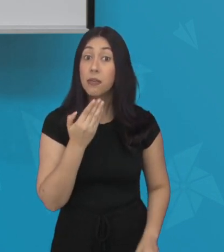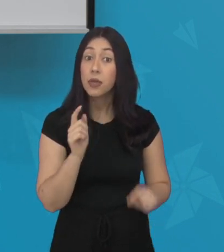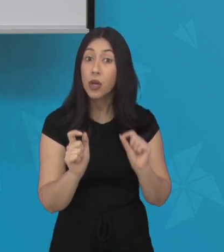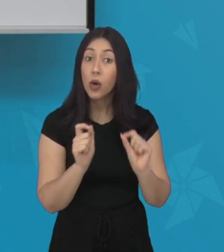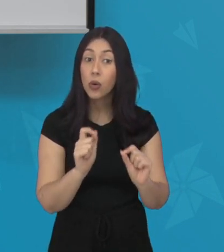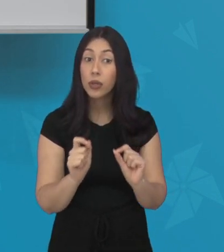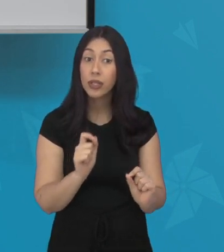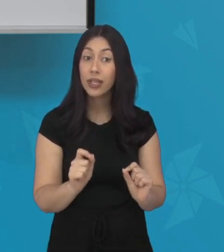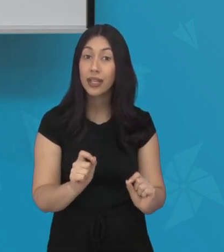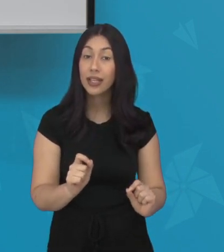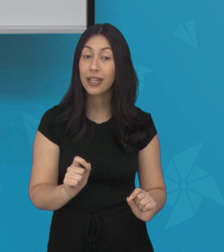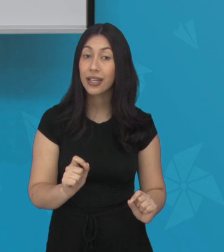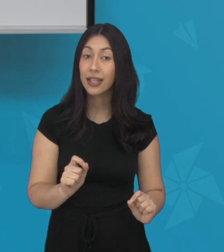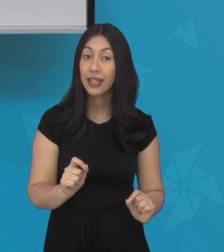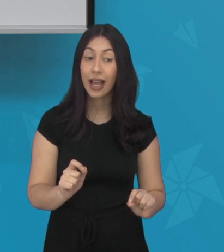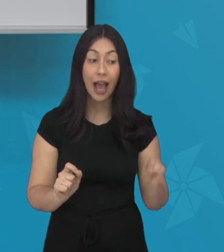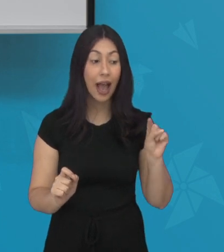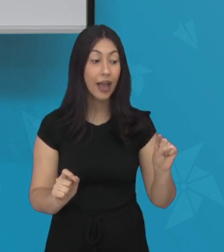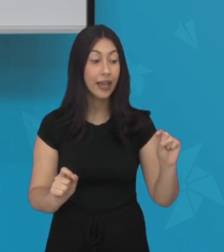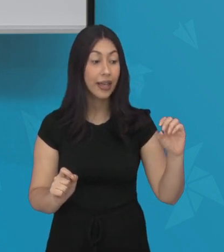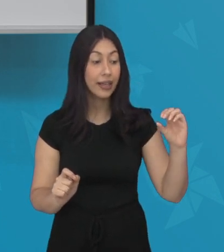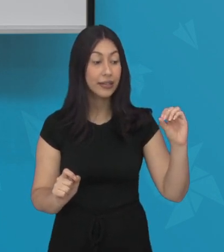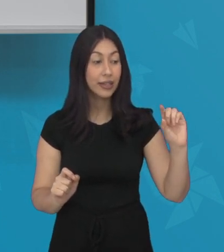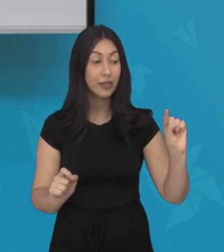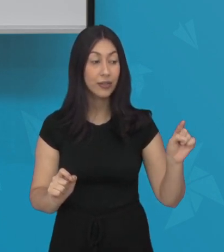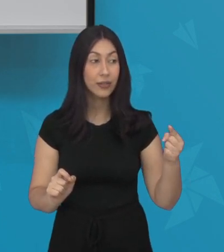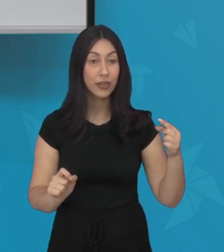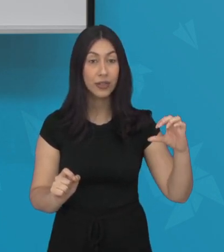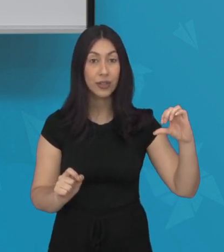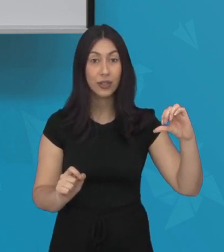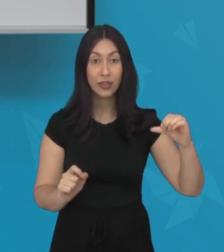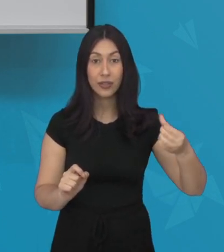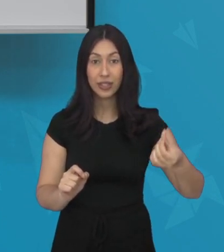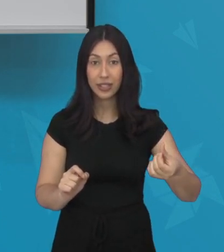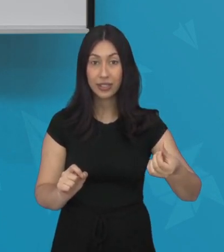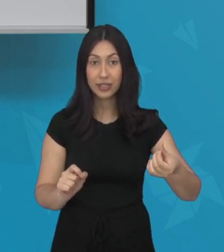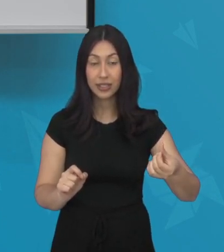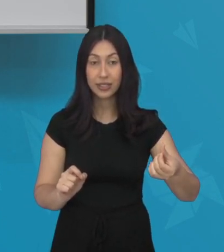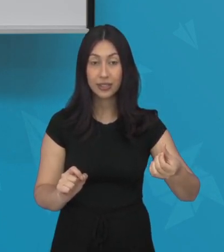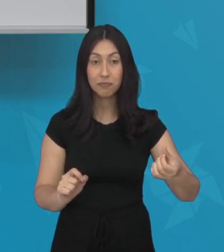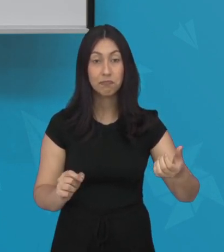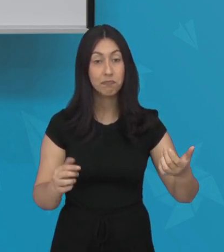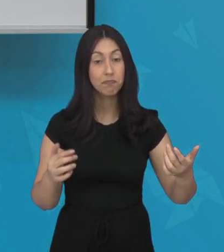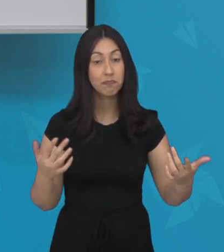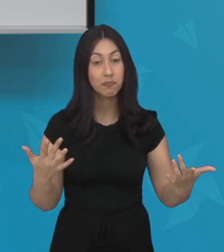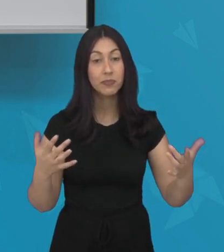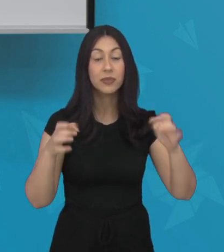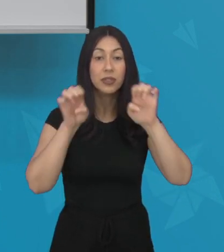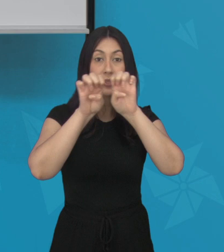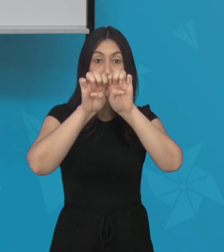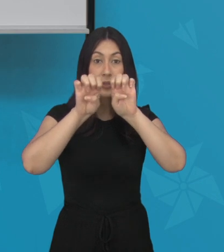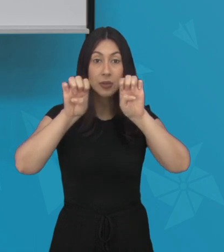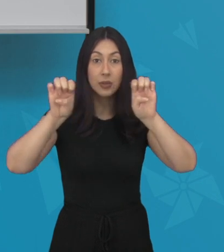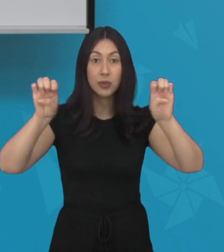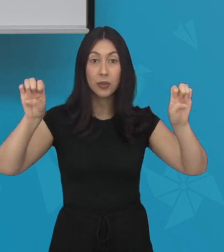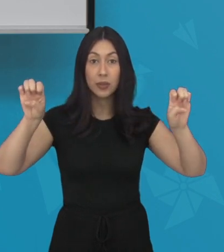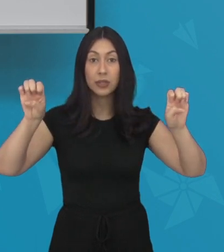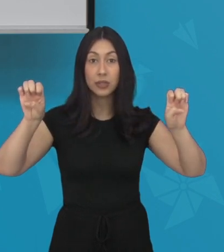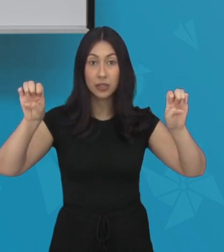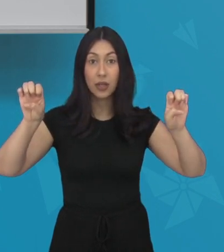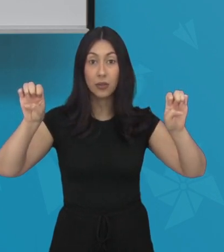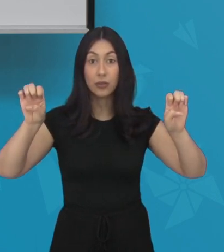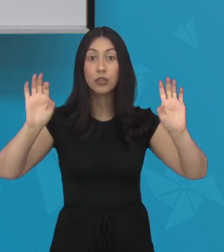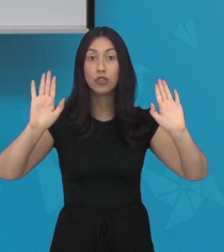Né? E ele pedia o que? Para neutralizar 0,96 gramas, tudo bem? E a equação aqui, na qual eu já deixei